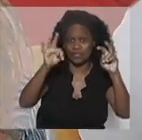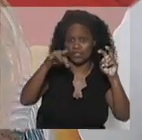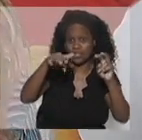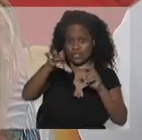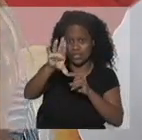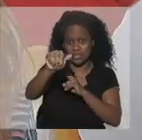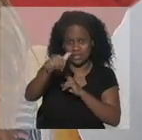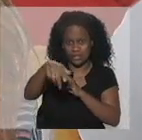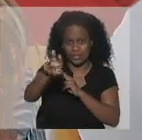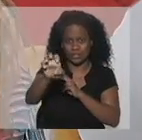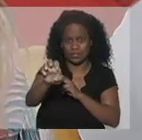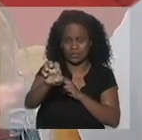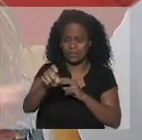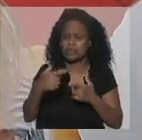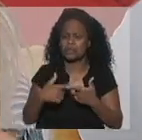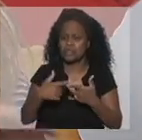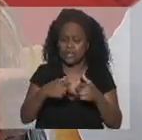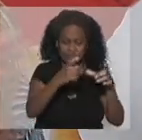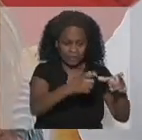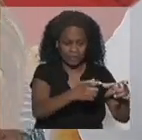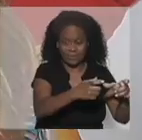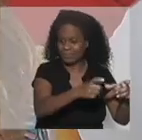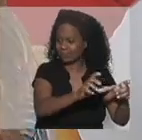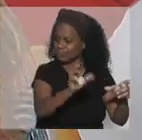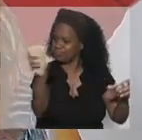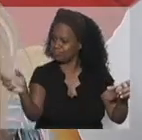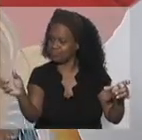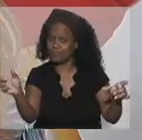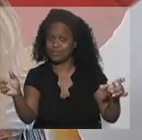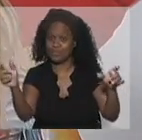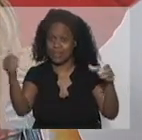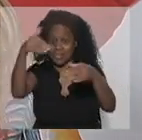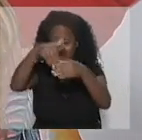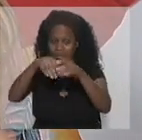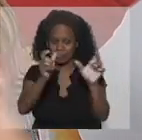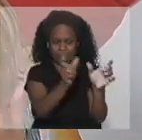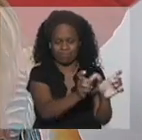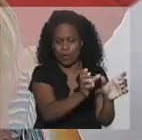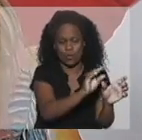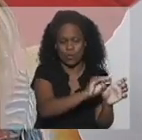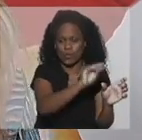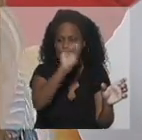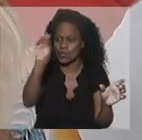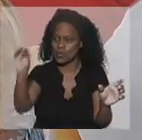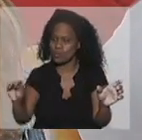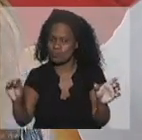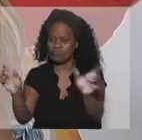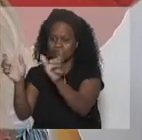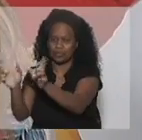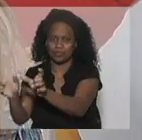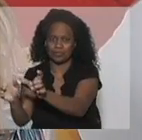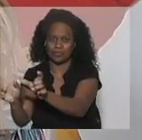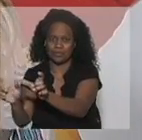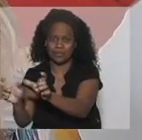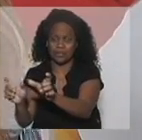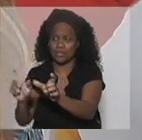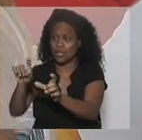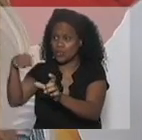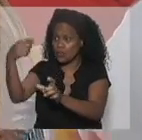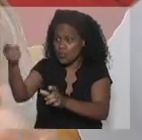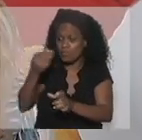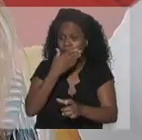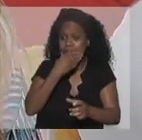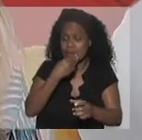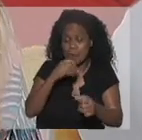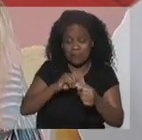um termo, que é o chick lit, que ele fica num lado diferente da livraria. Um autor análogo, semelhante, que é o Nick